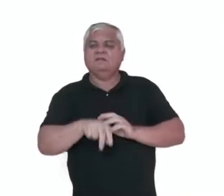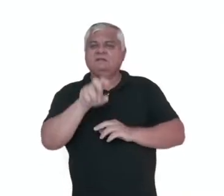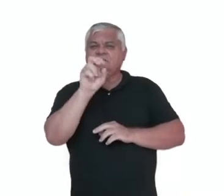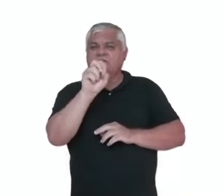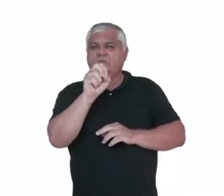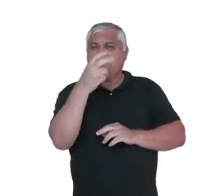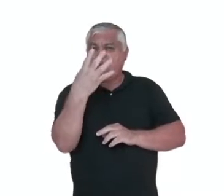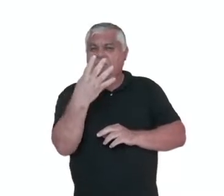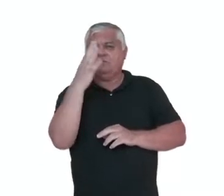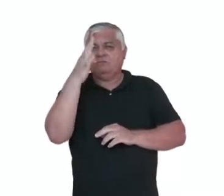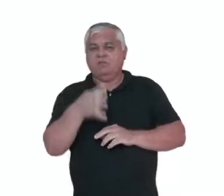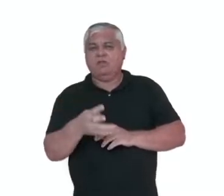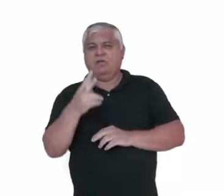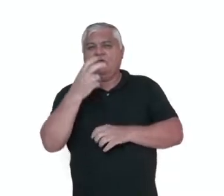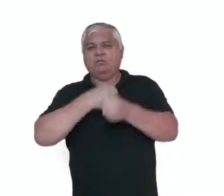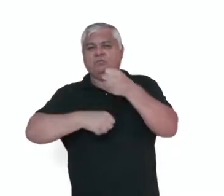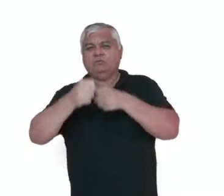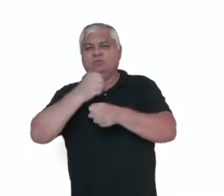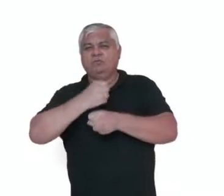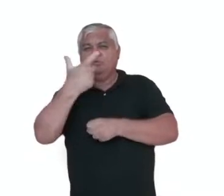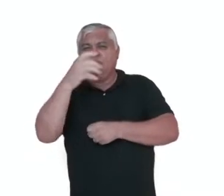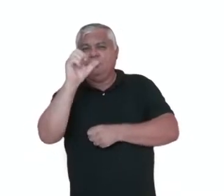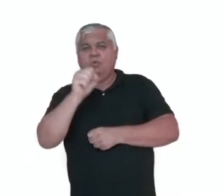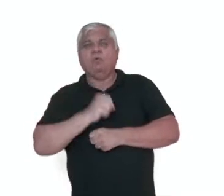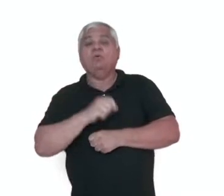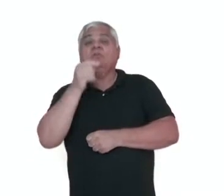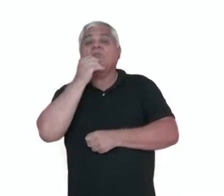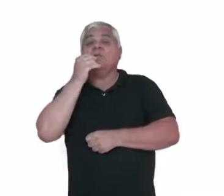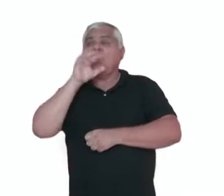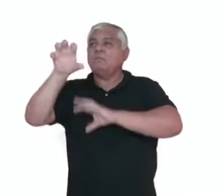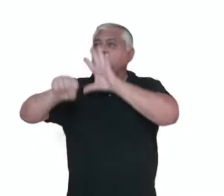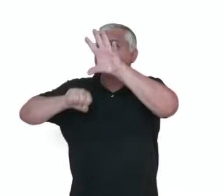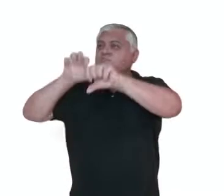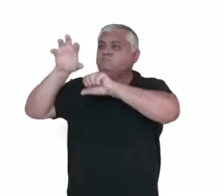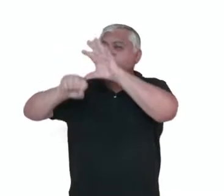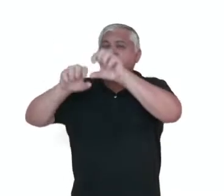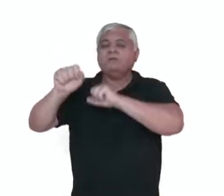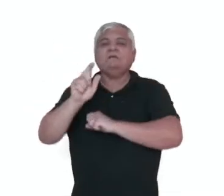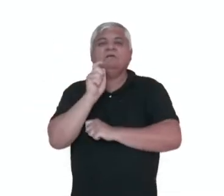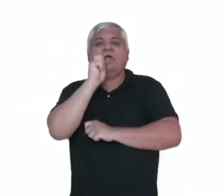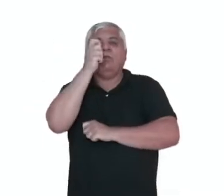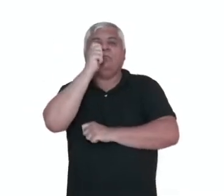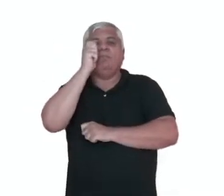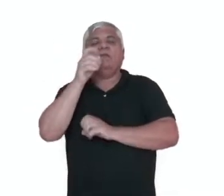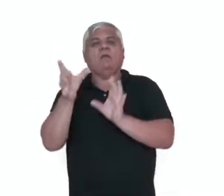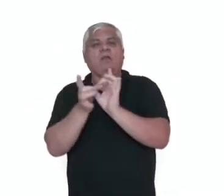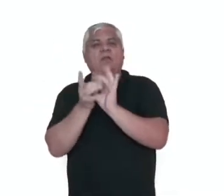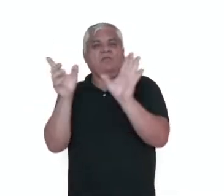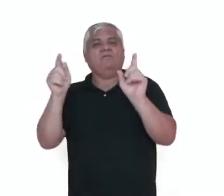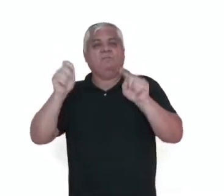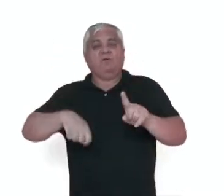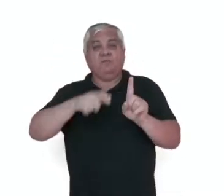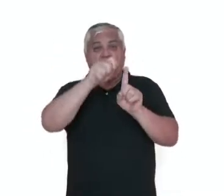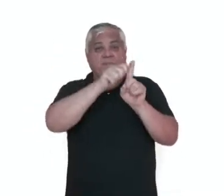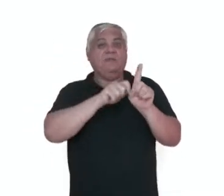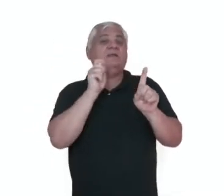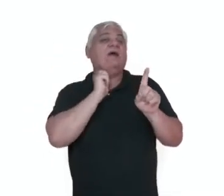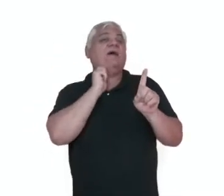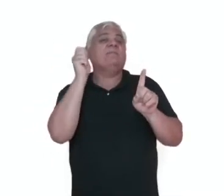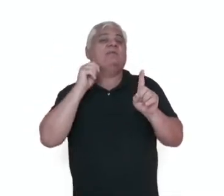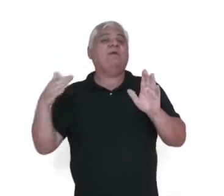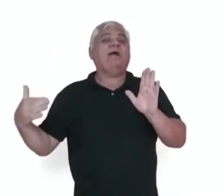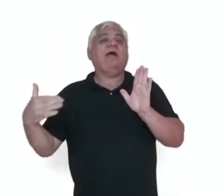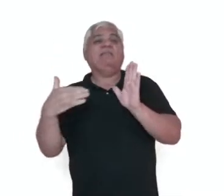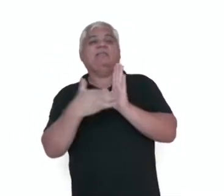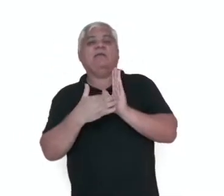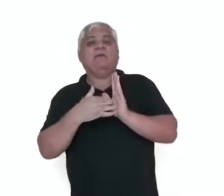do Instituto Ambiental do Paraná, a colheita do pinhão está permitida desde o dia 15 de abril e segue até o fim das quedas das pinhas de pinheiros próximo ao mês